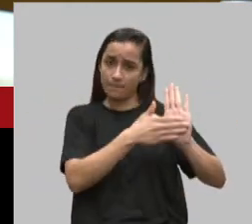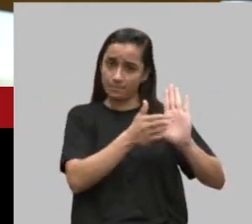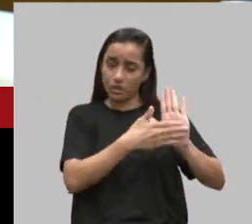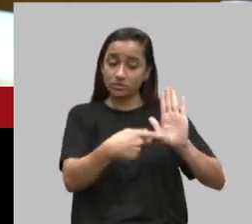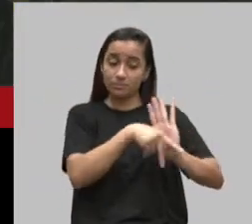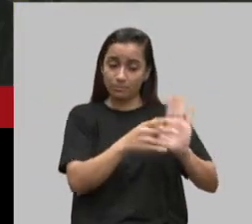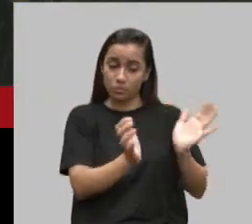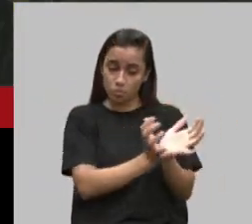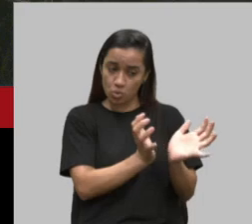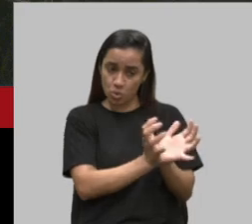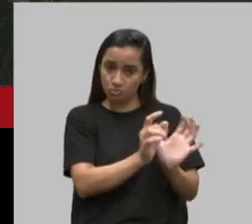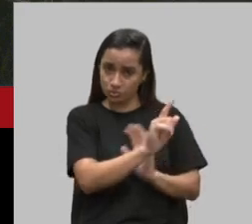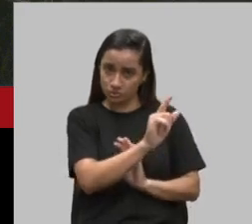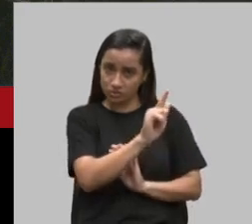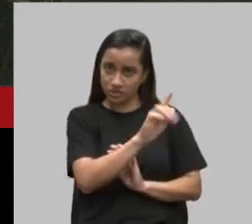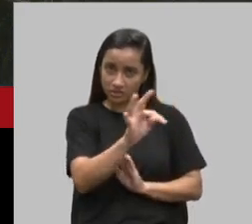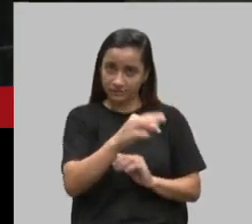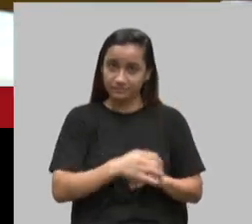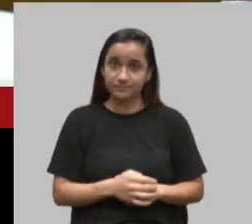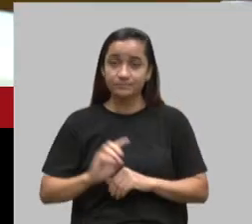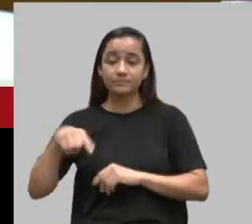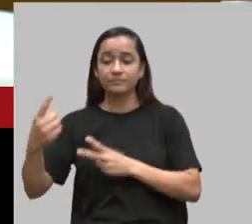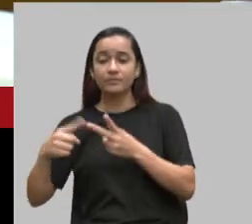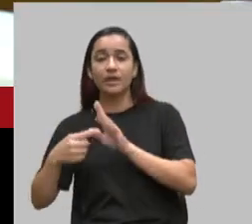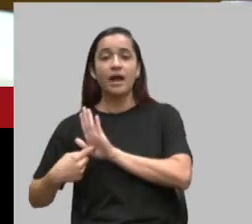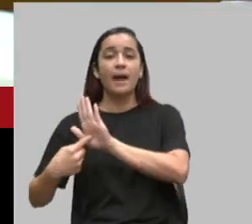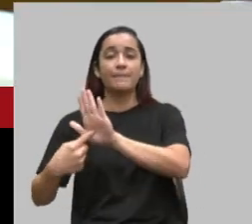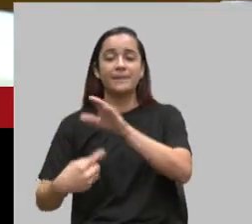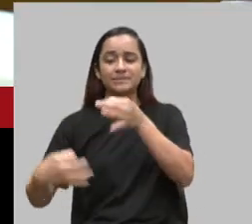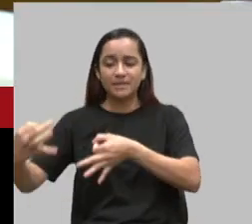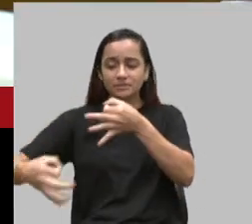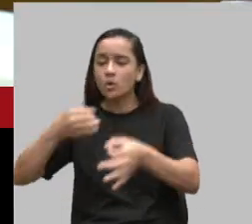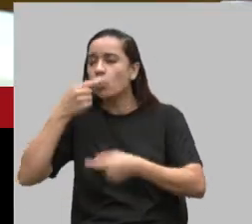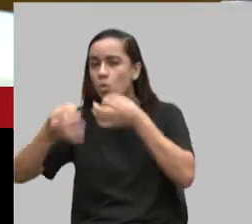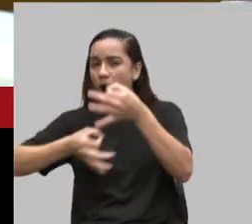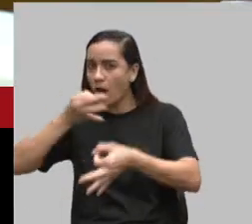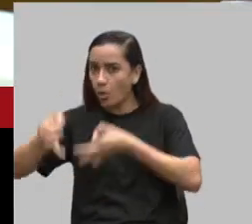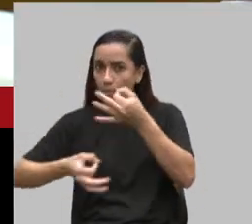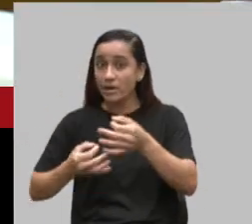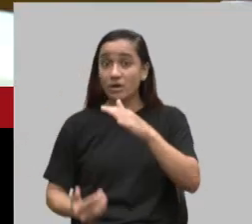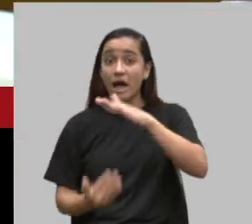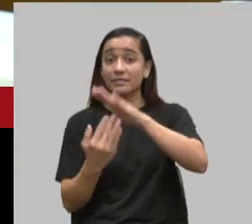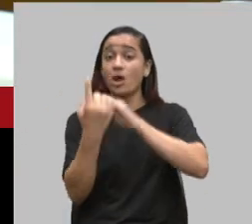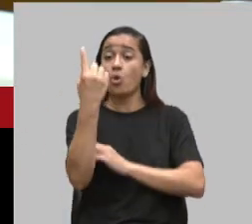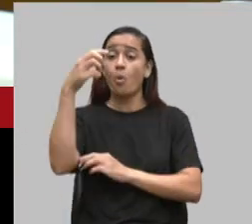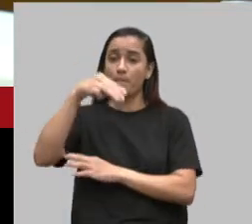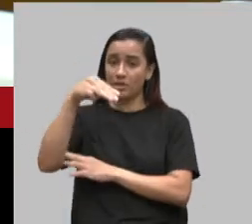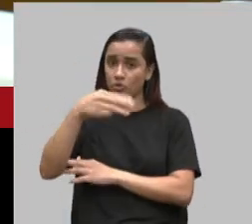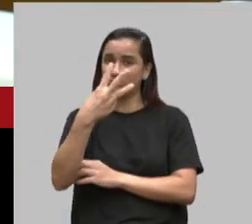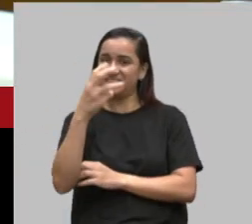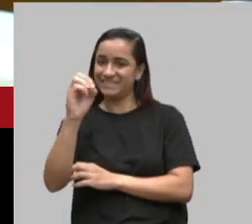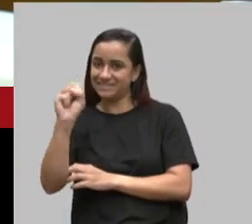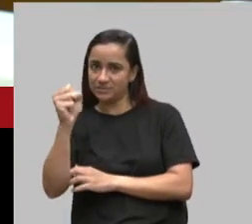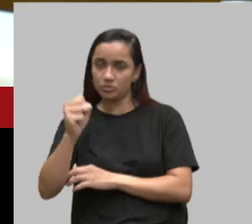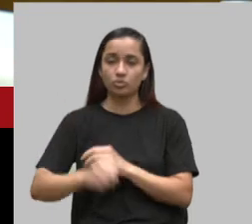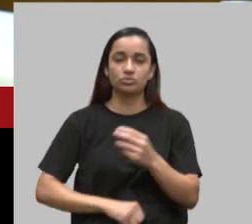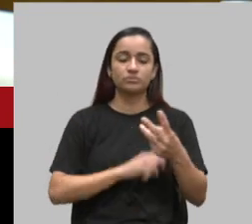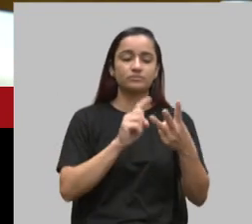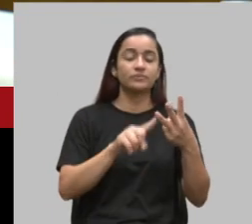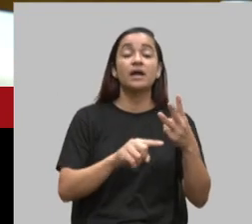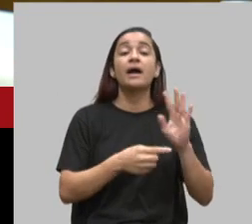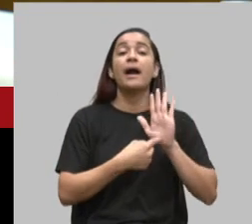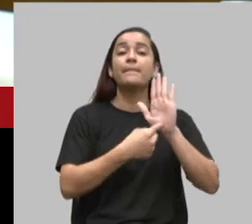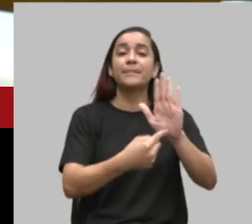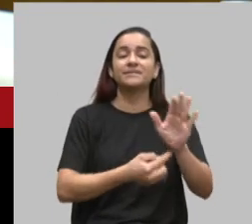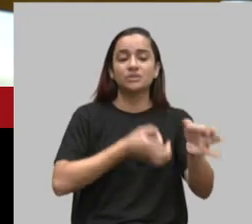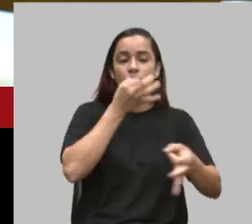trabalho apresentação de argumentos pela pessoa Eleita no grupo de trabalho em até 1 minuto e 30 segundos apresentação de argumentos